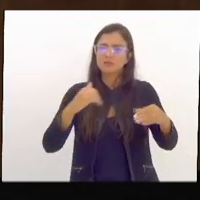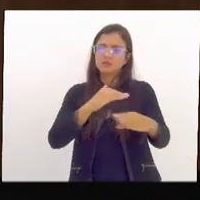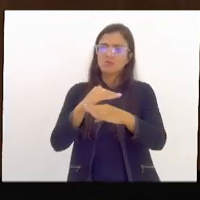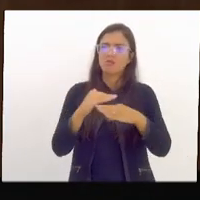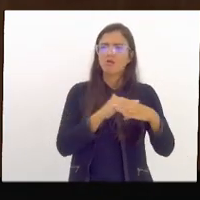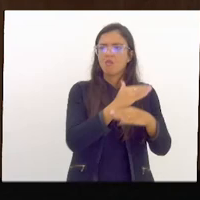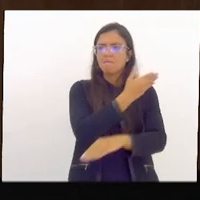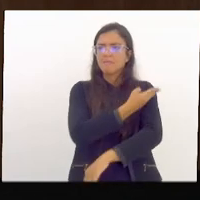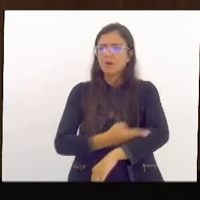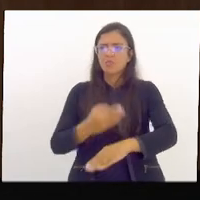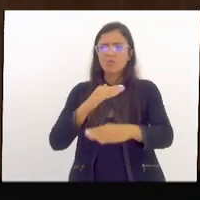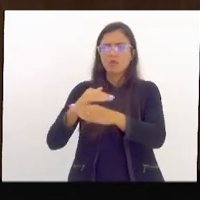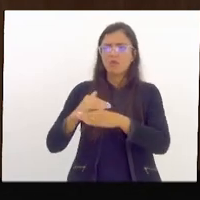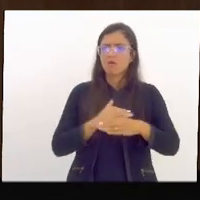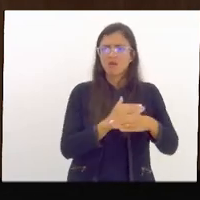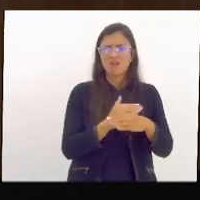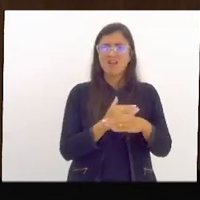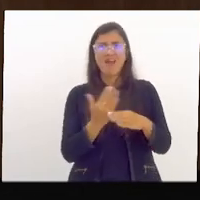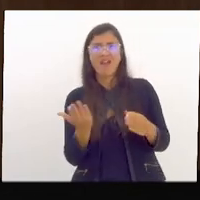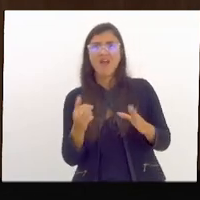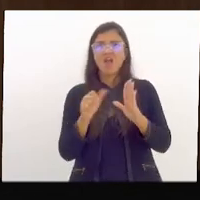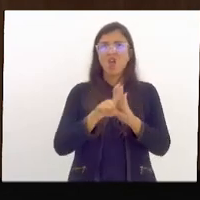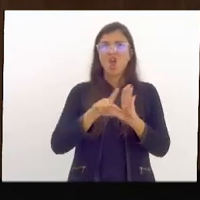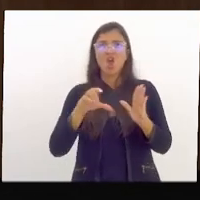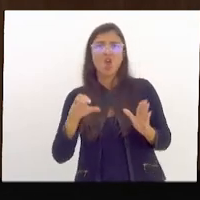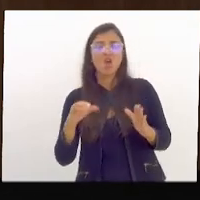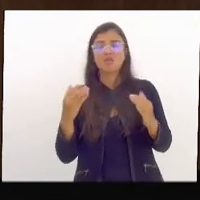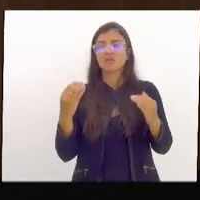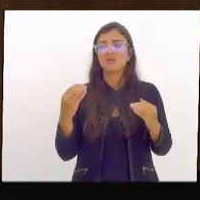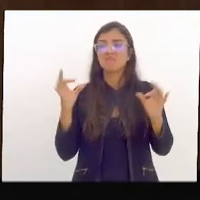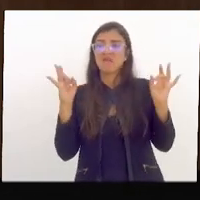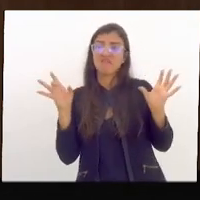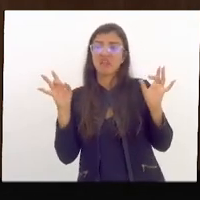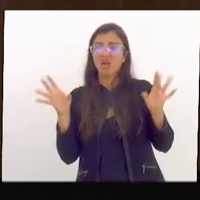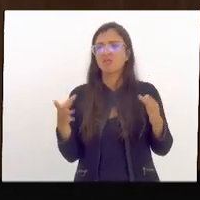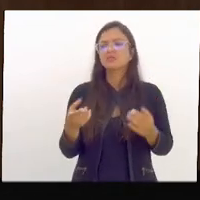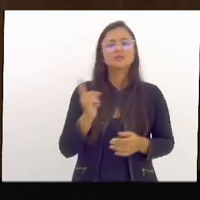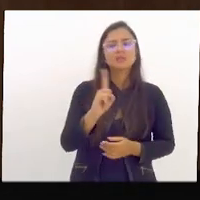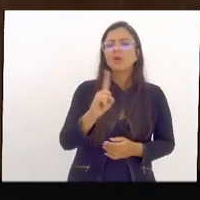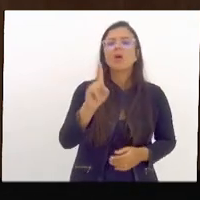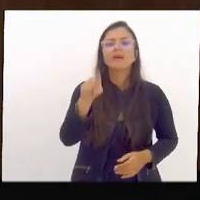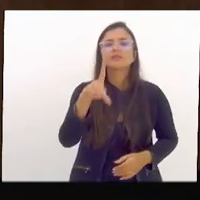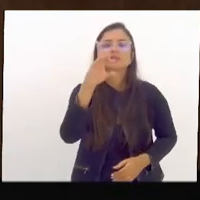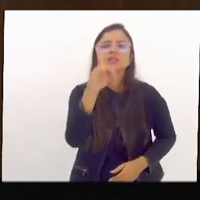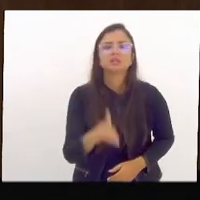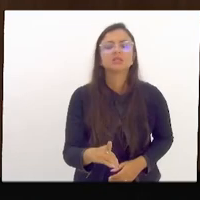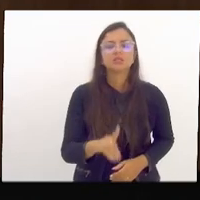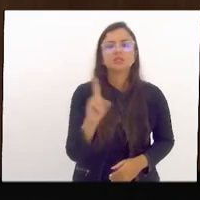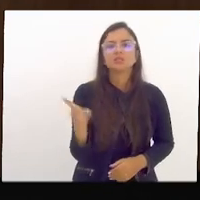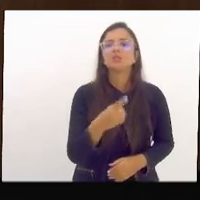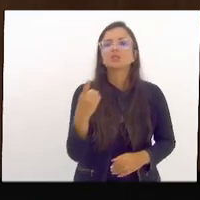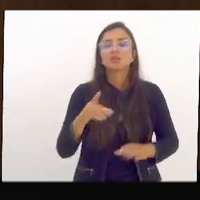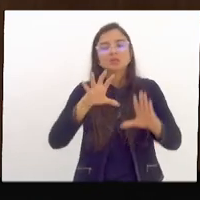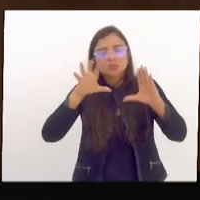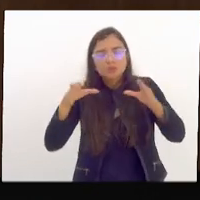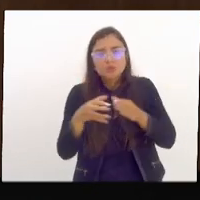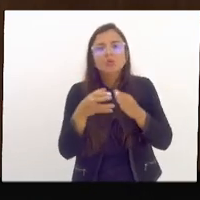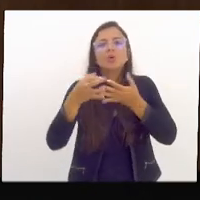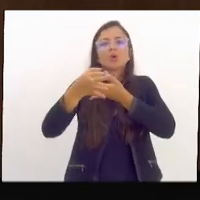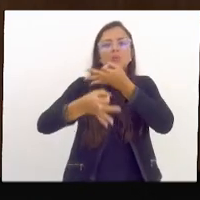é privilégio, cota não é esmola, cota é direito, e o parecer dessa Comissão de Direitos Humanos